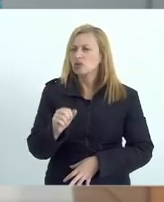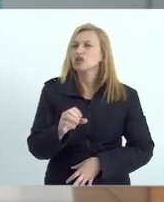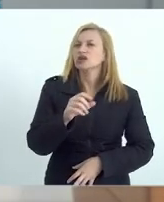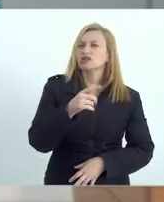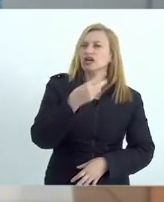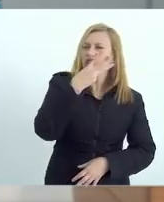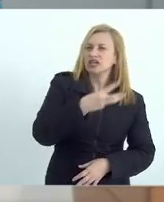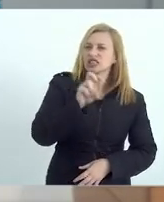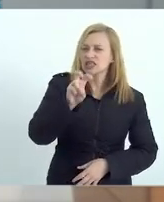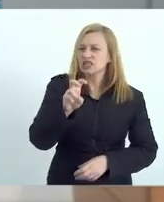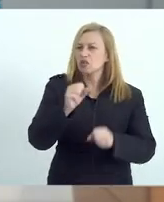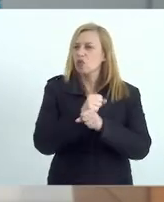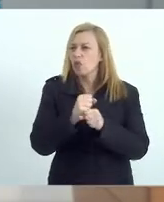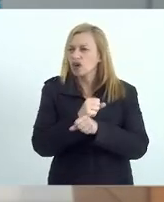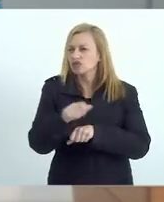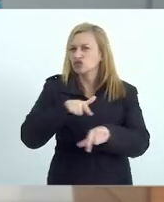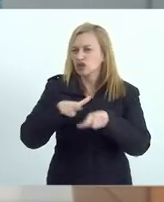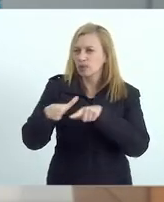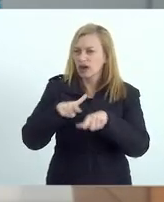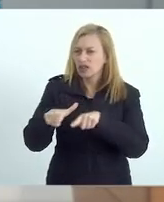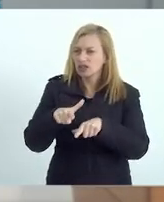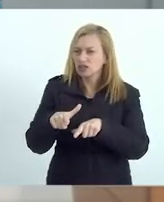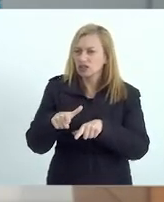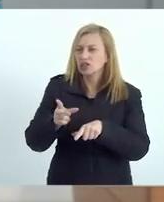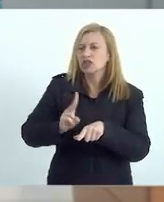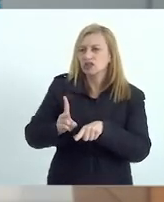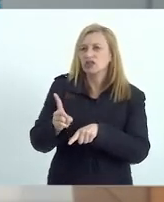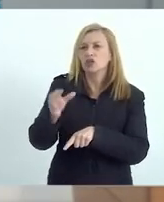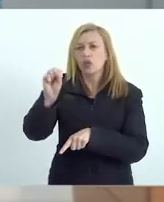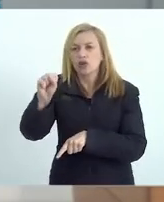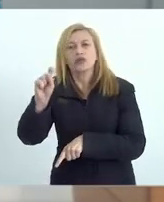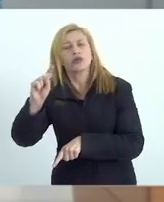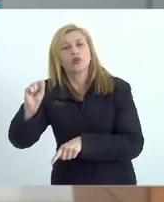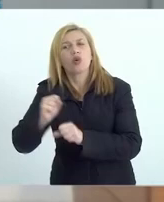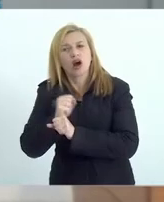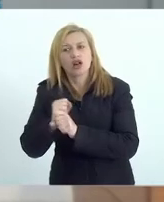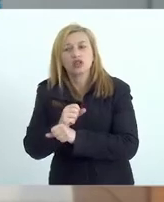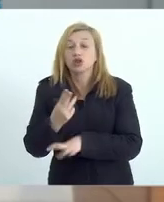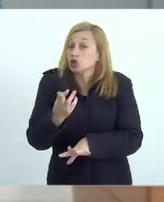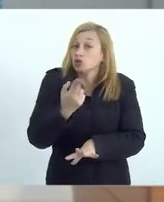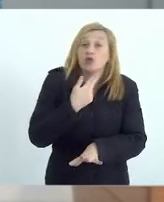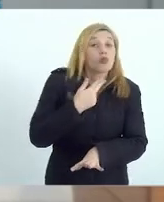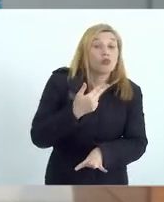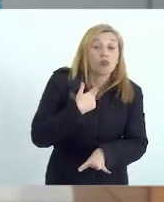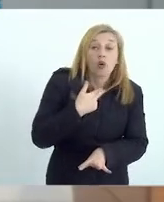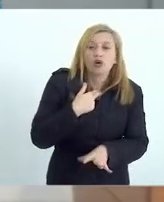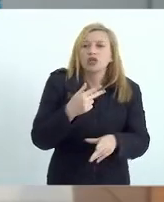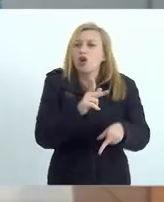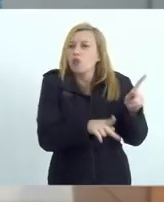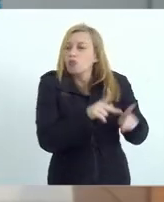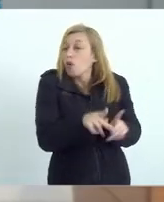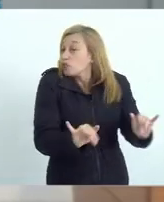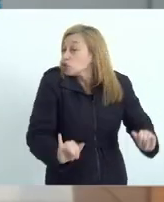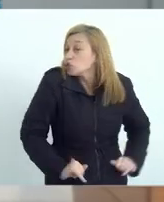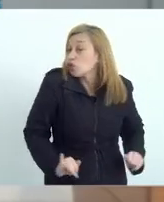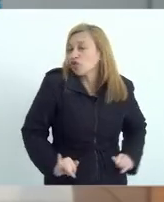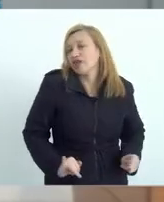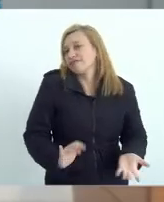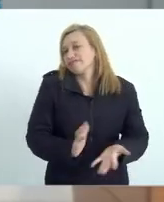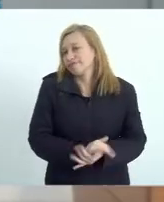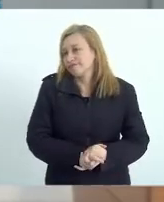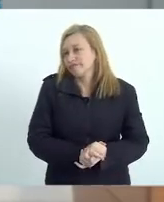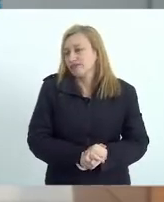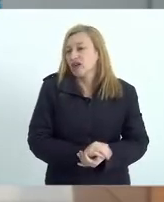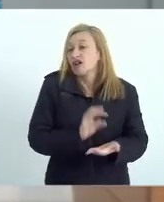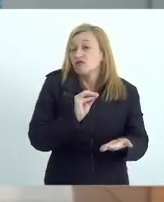próximos 35 anos na Corporação que fica em oito anos o que não pode é a população sofrer com isso